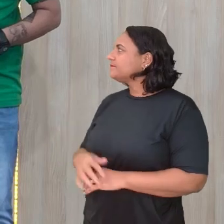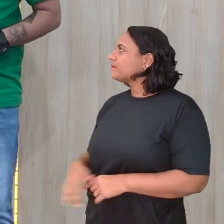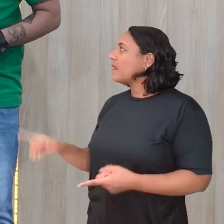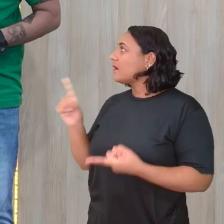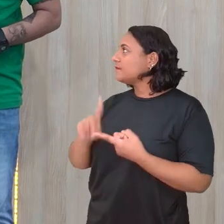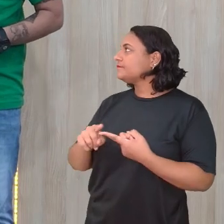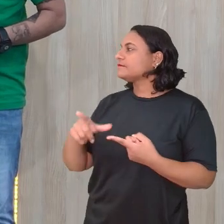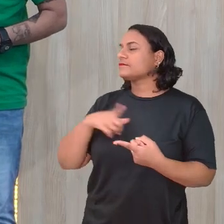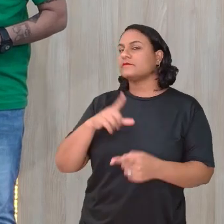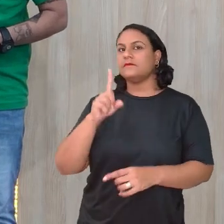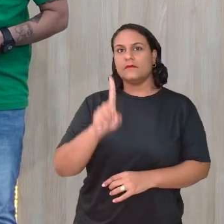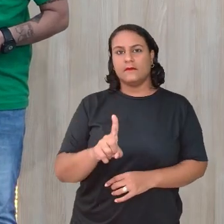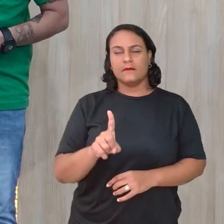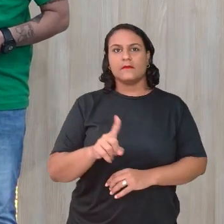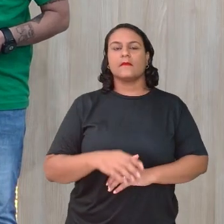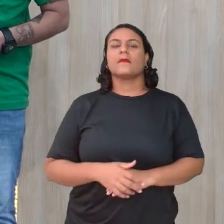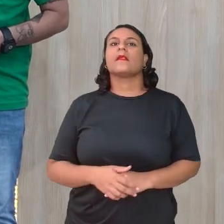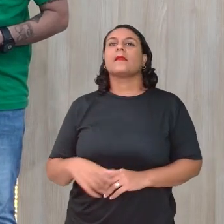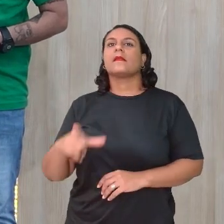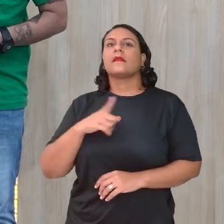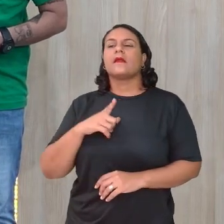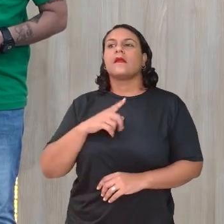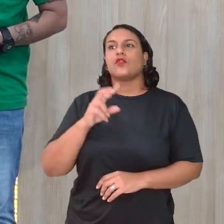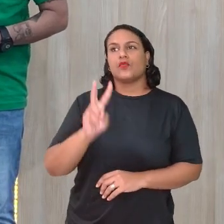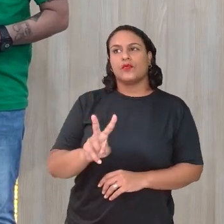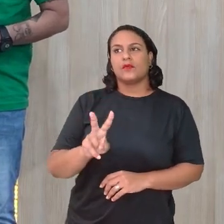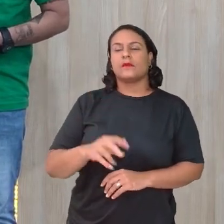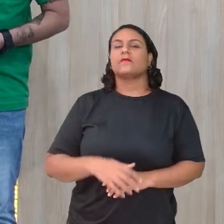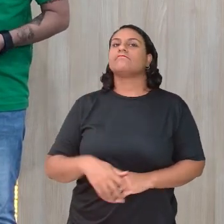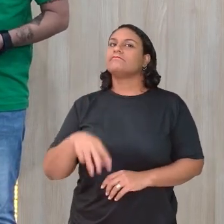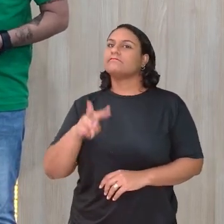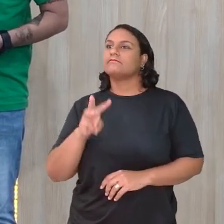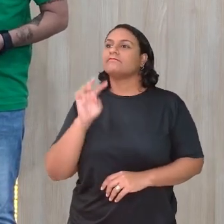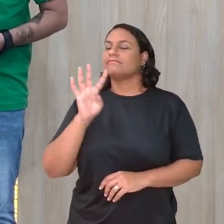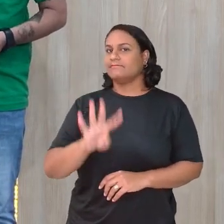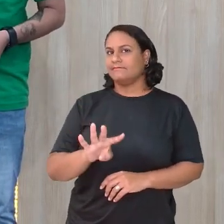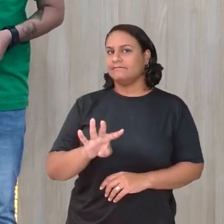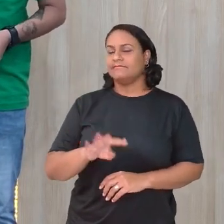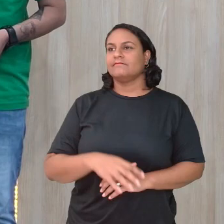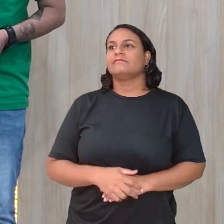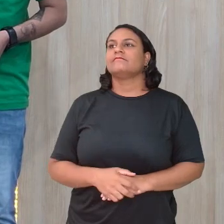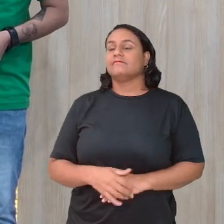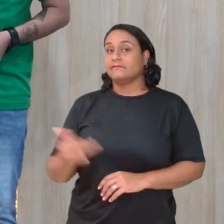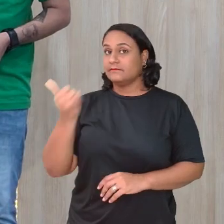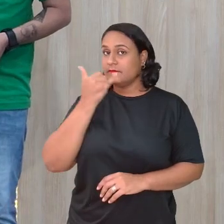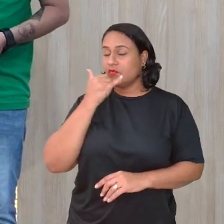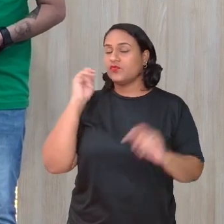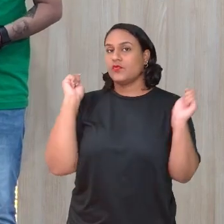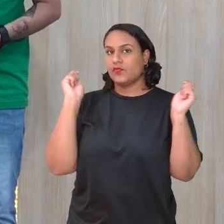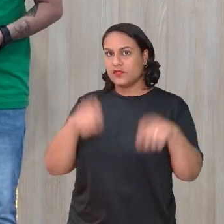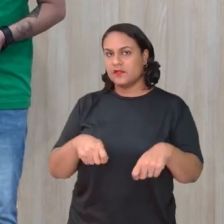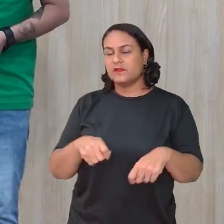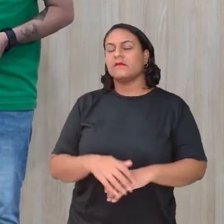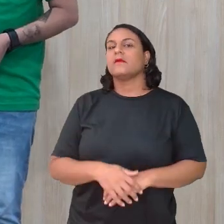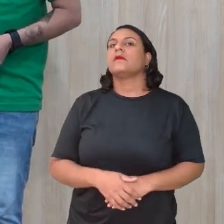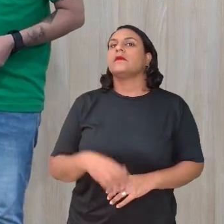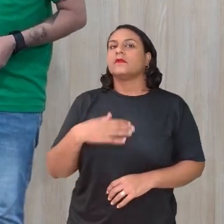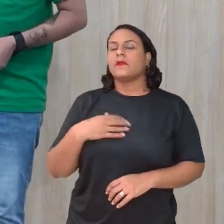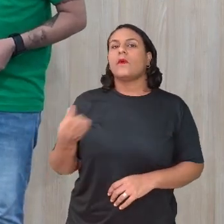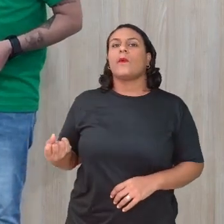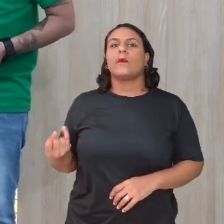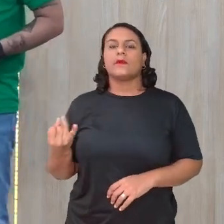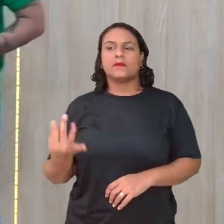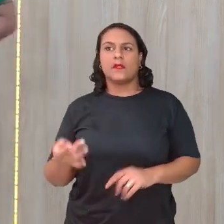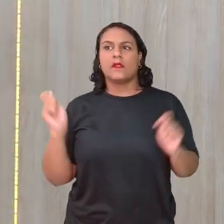1, eu tenho no caso ali 2, 3 e 4, não é isso? Desculpa, casos possíveis. Então, o número de